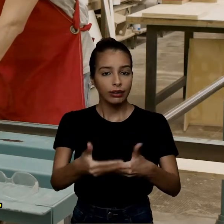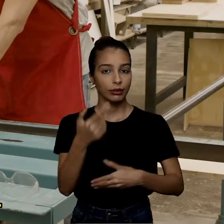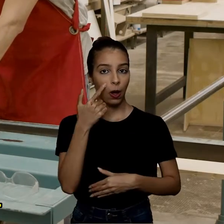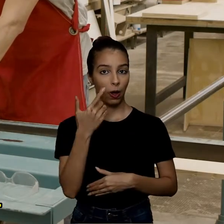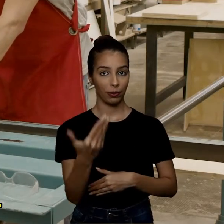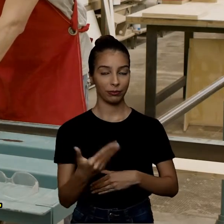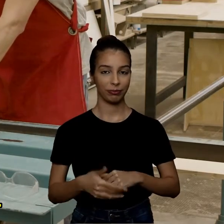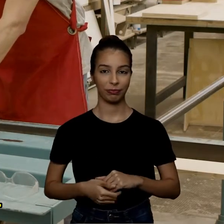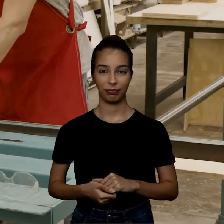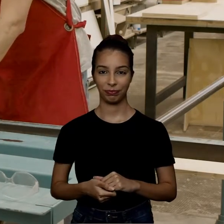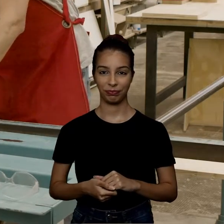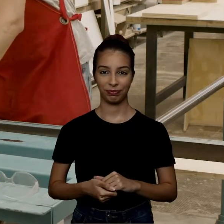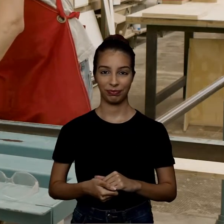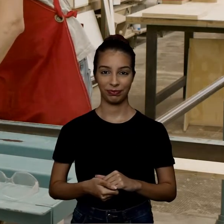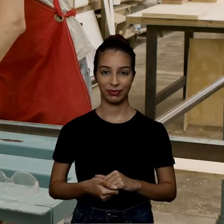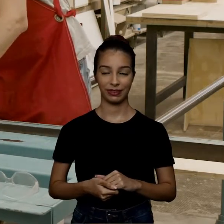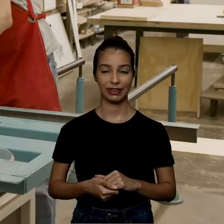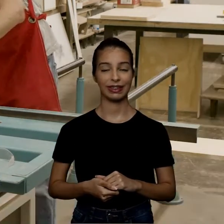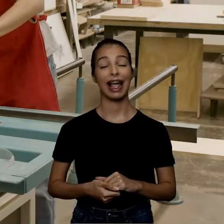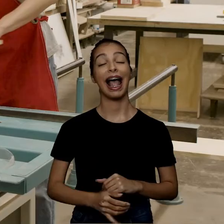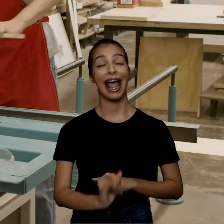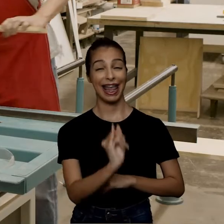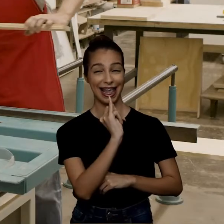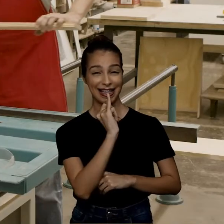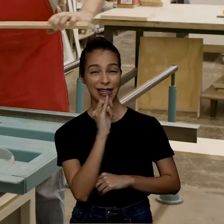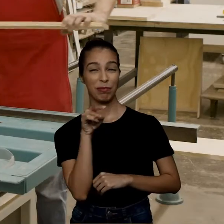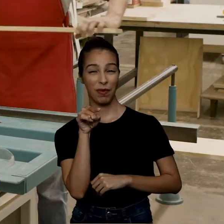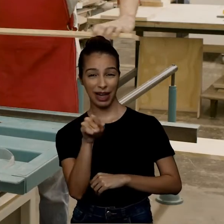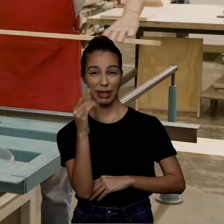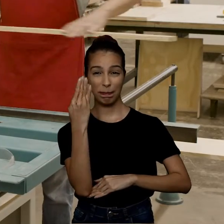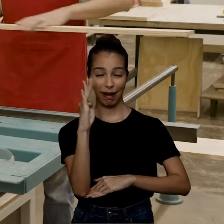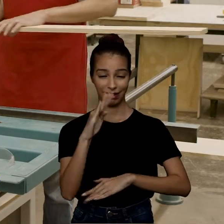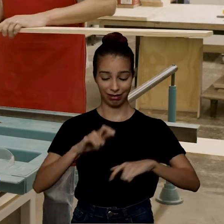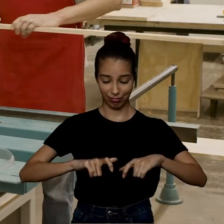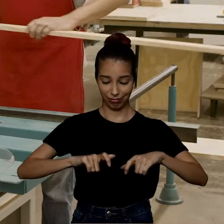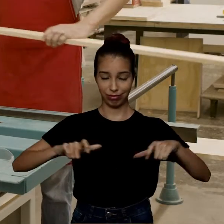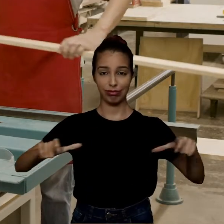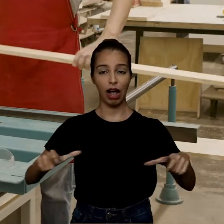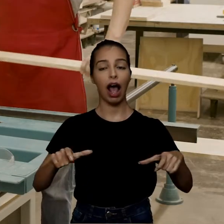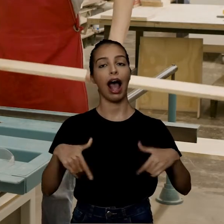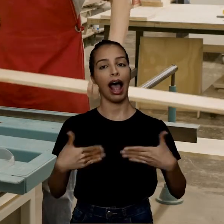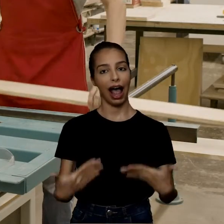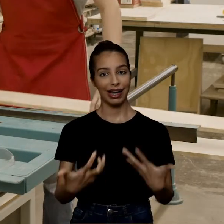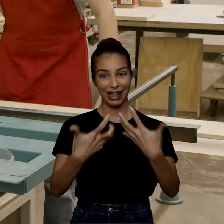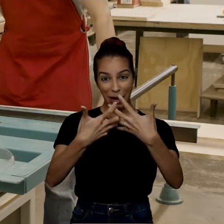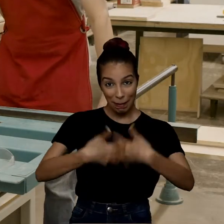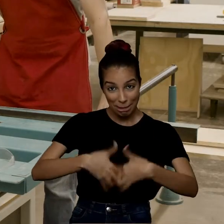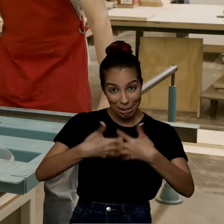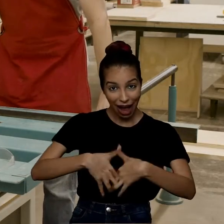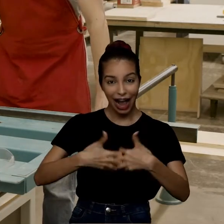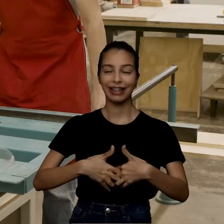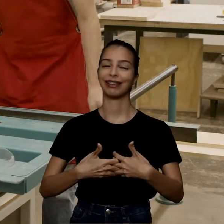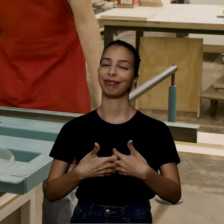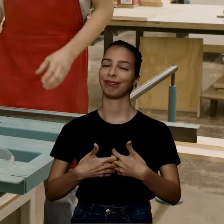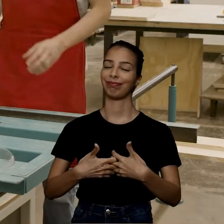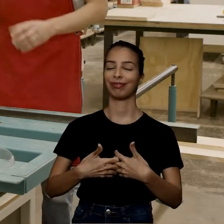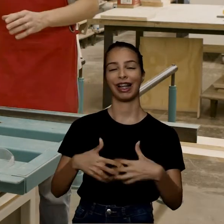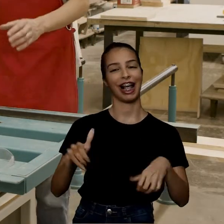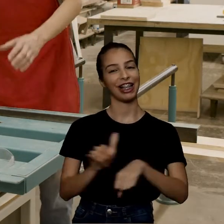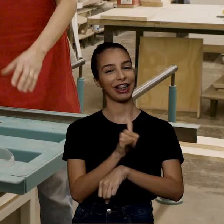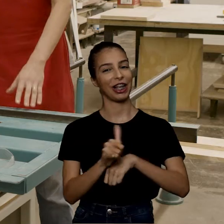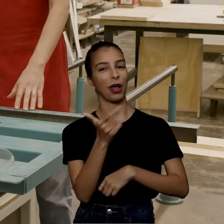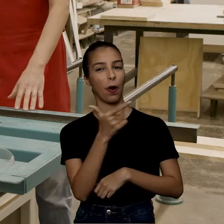então seria esse processo. Quando a gente encontra esse tipo de situação, a gente usa a máquina de uma outra forma,